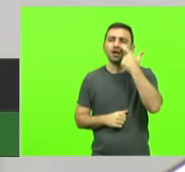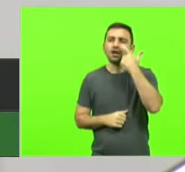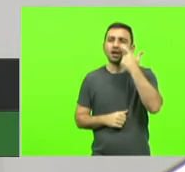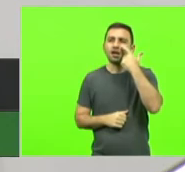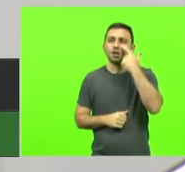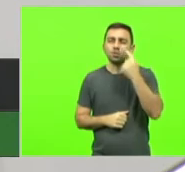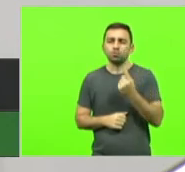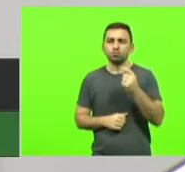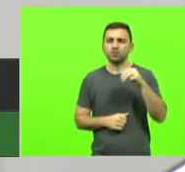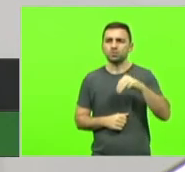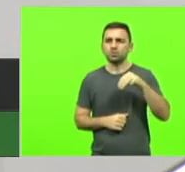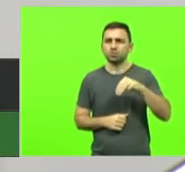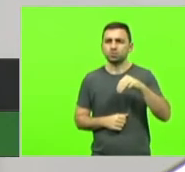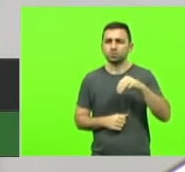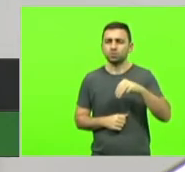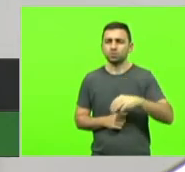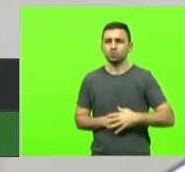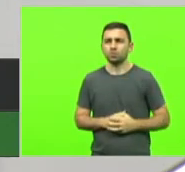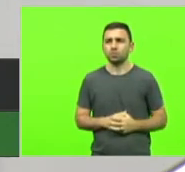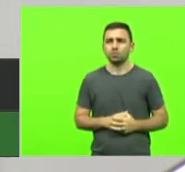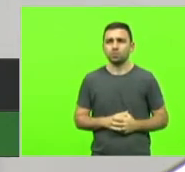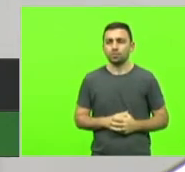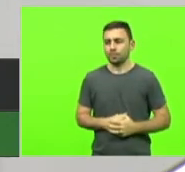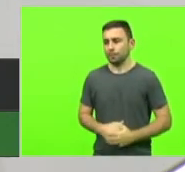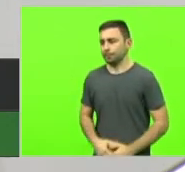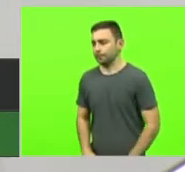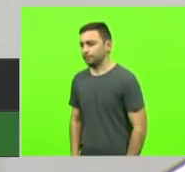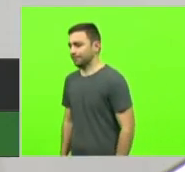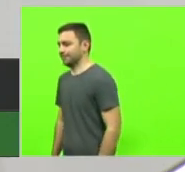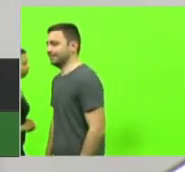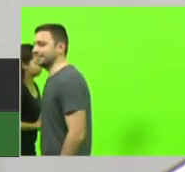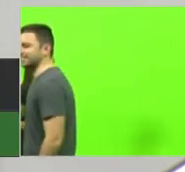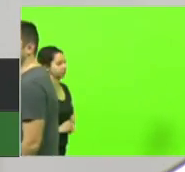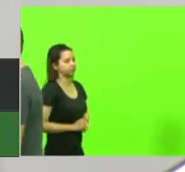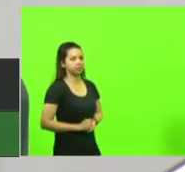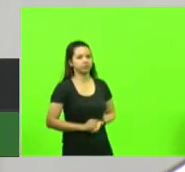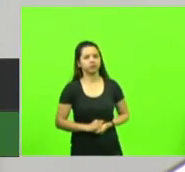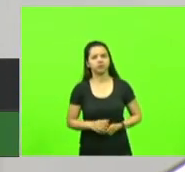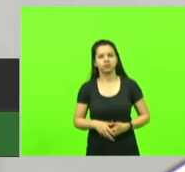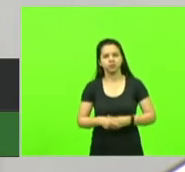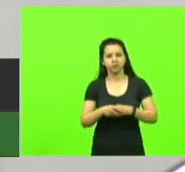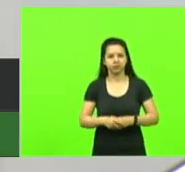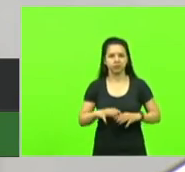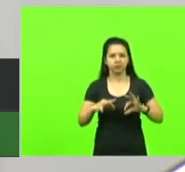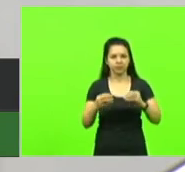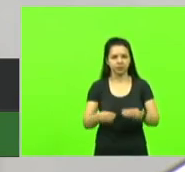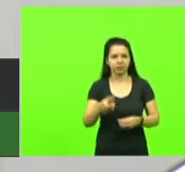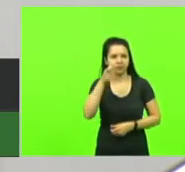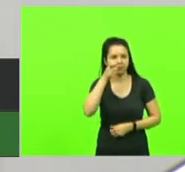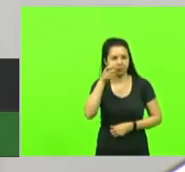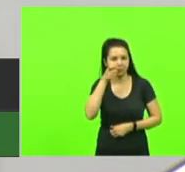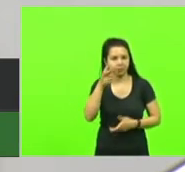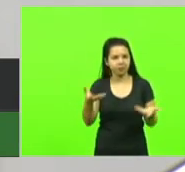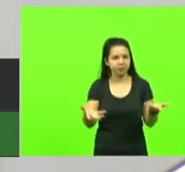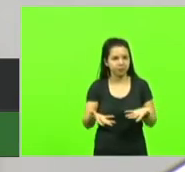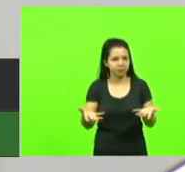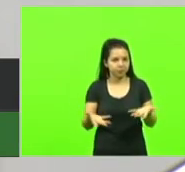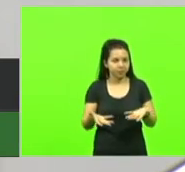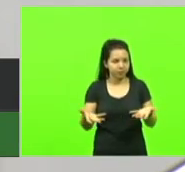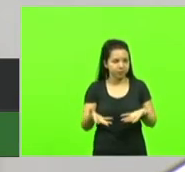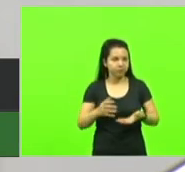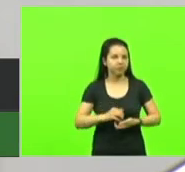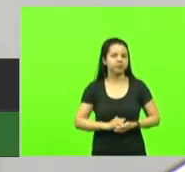só um minuto, por gentileza. Pois bem, quero cumprimentar a todos que estão nos assistindo neste momento. Eu acabei de receber